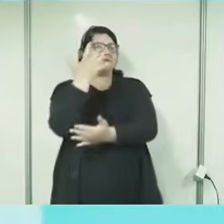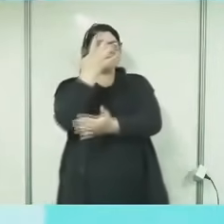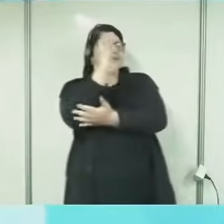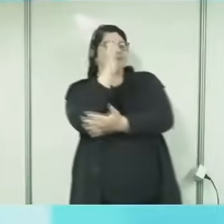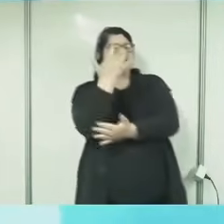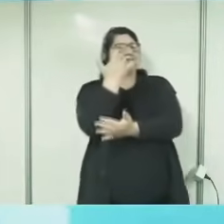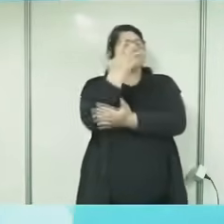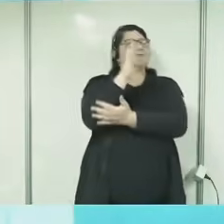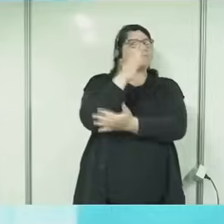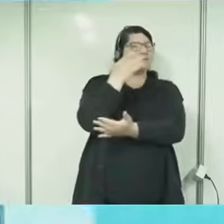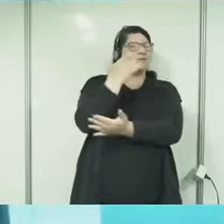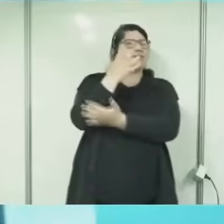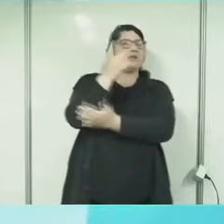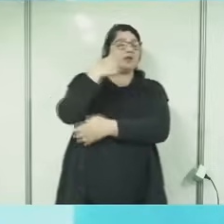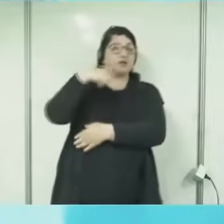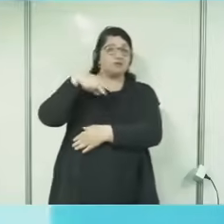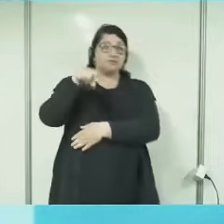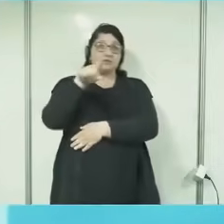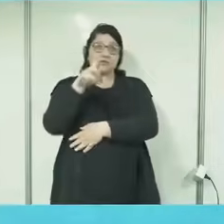Essa música aqui, ó.